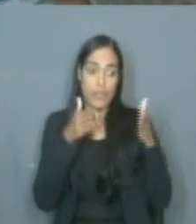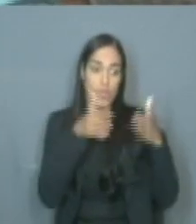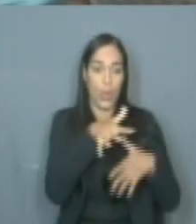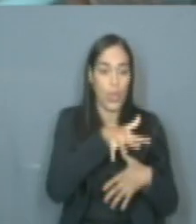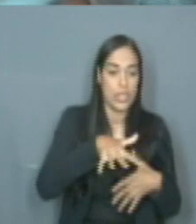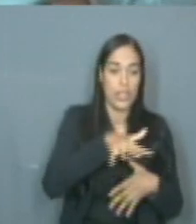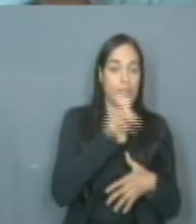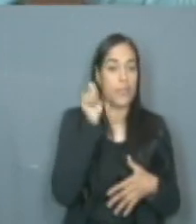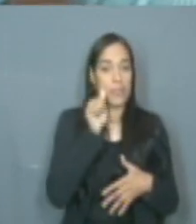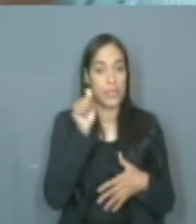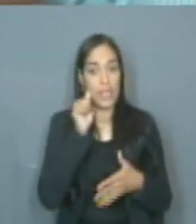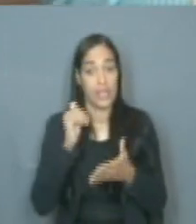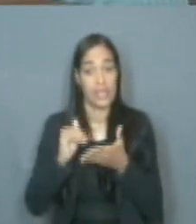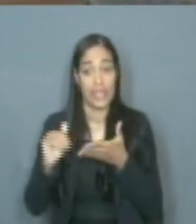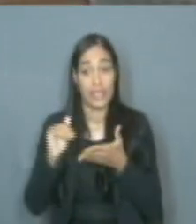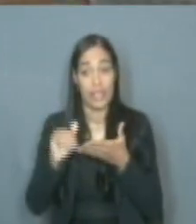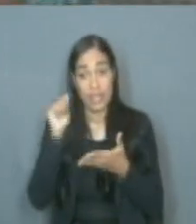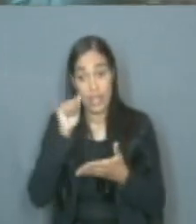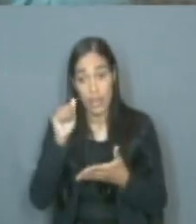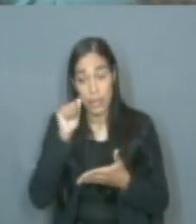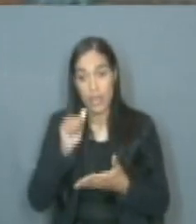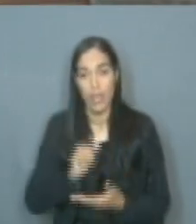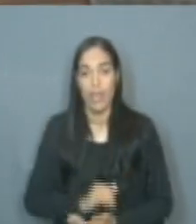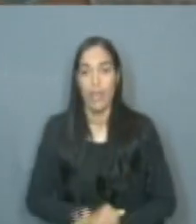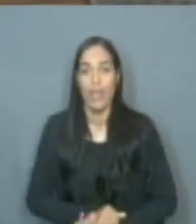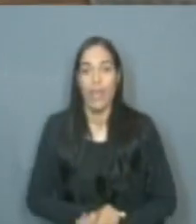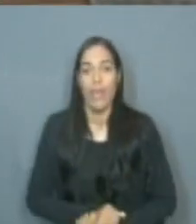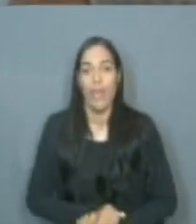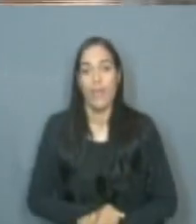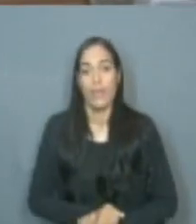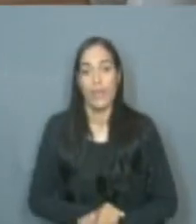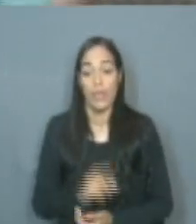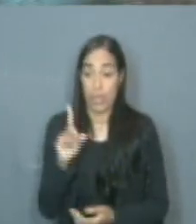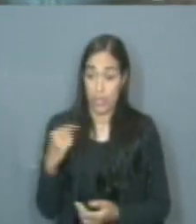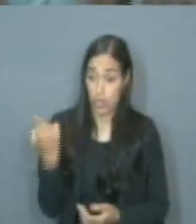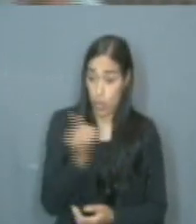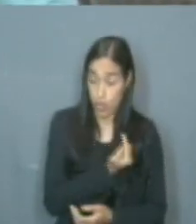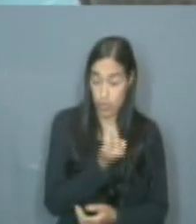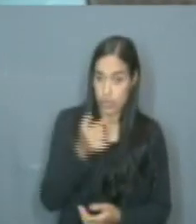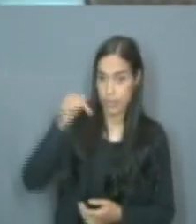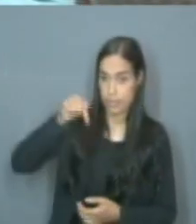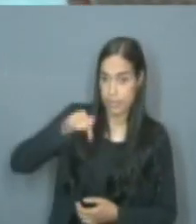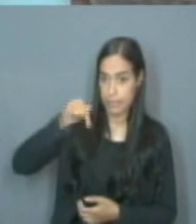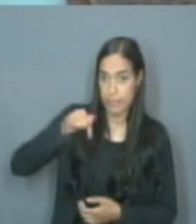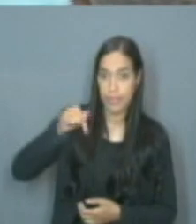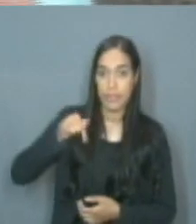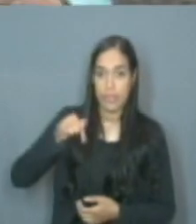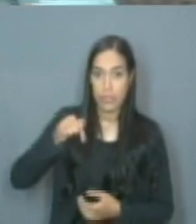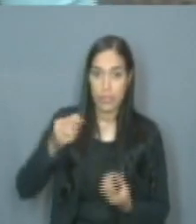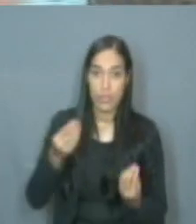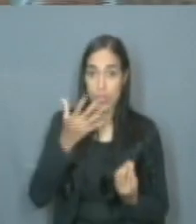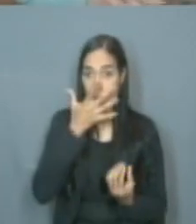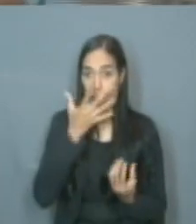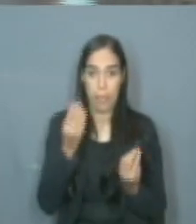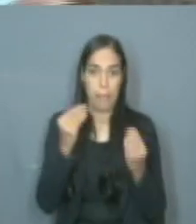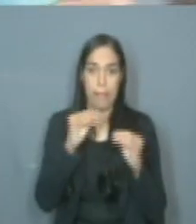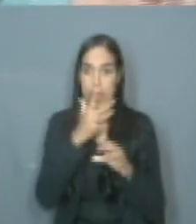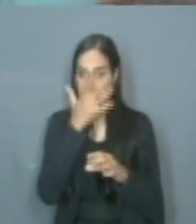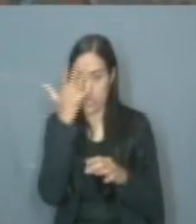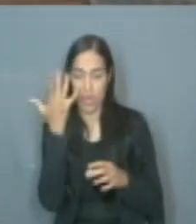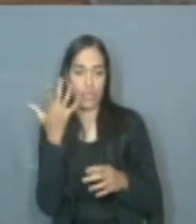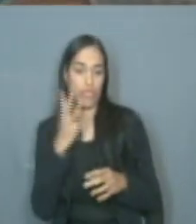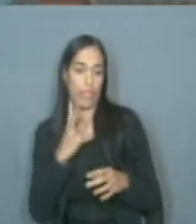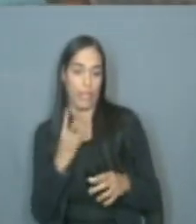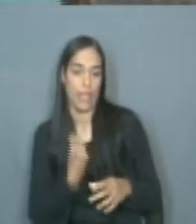mulheres, Secretaria da Mulher, e era só para mulheres. E aí, nós aqui nessa casa decidimos colocar pessoas trans de outro sexo e